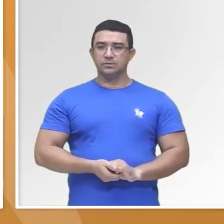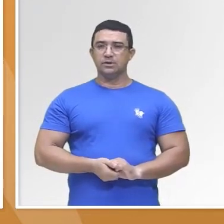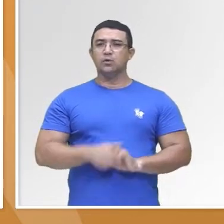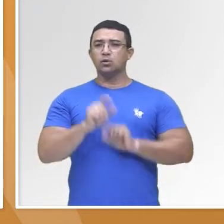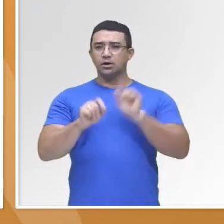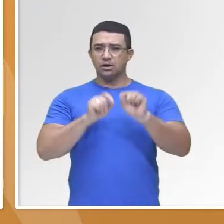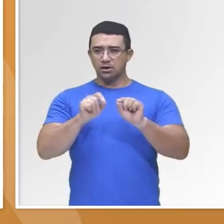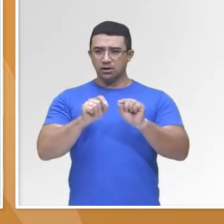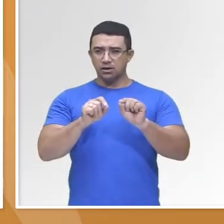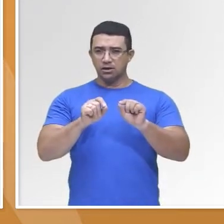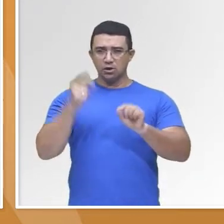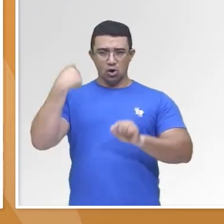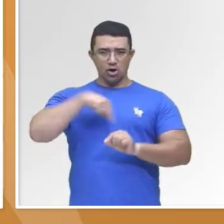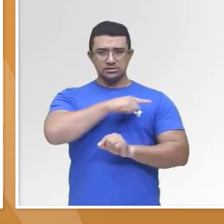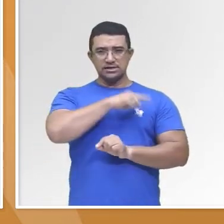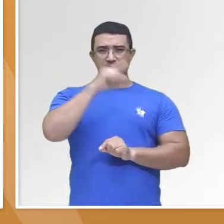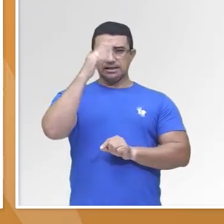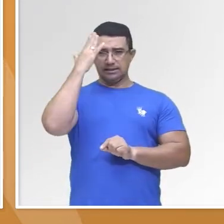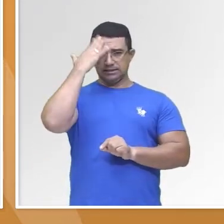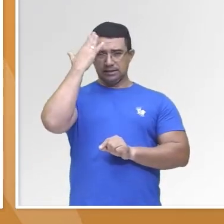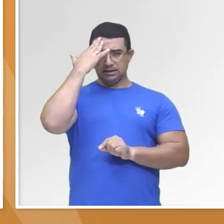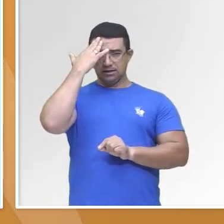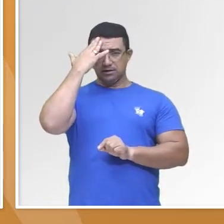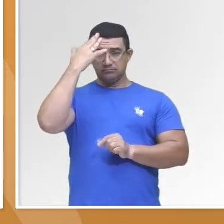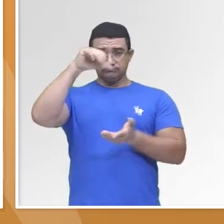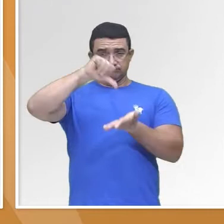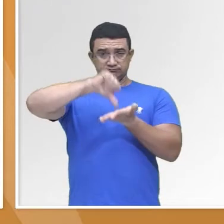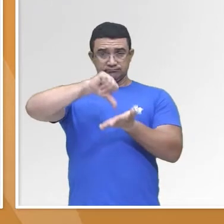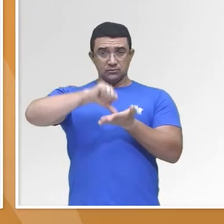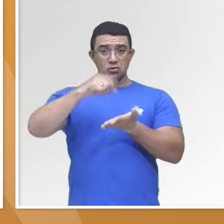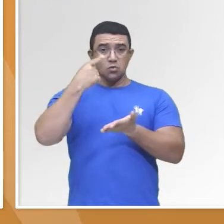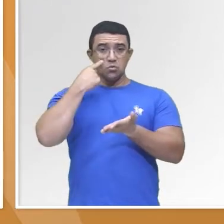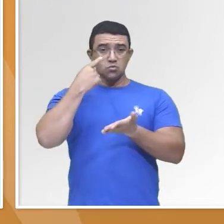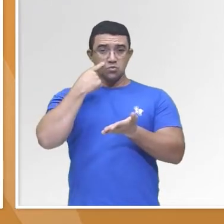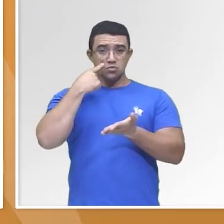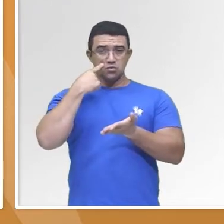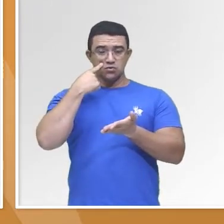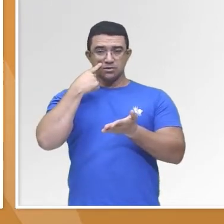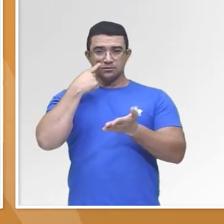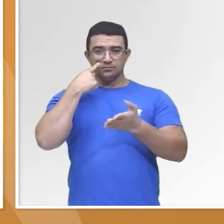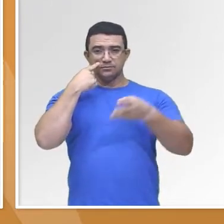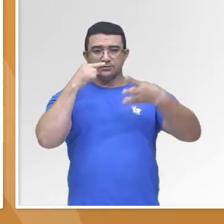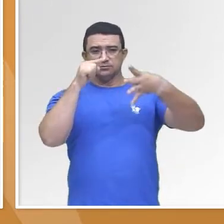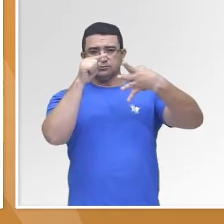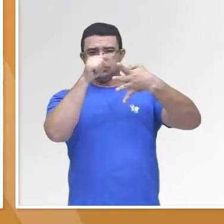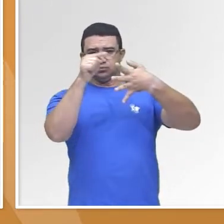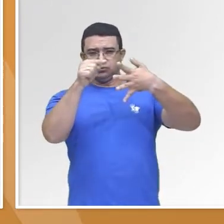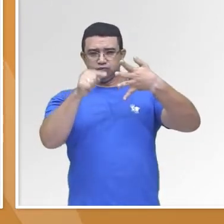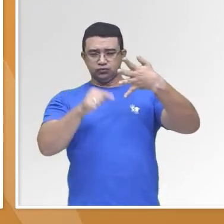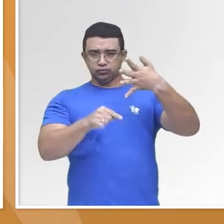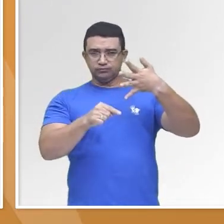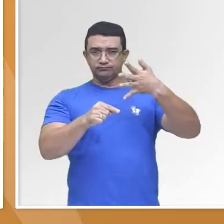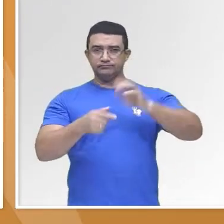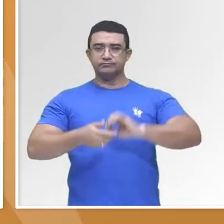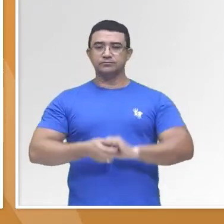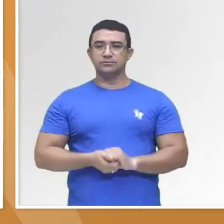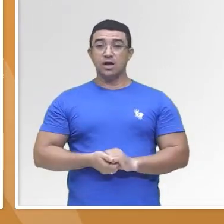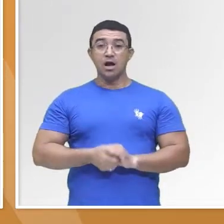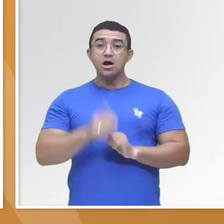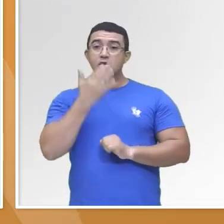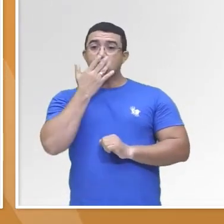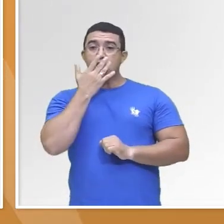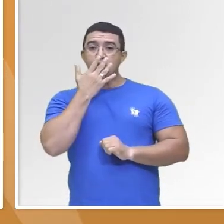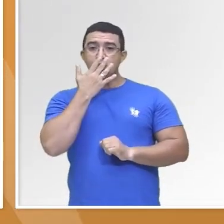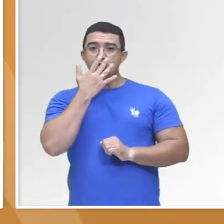esse mapa, primeiro a gente precisa entender a legenda dele, tá? Então, quanto mais escuro, nós vamos ter